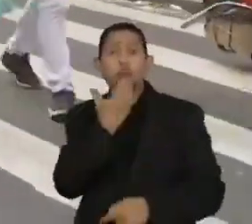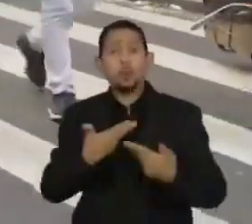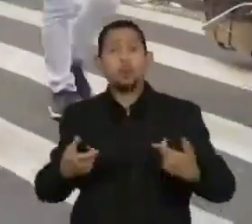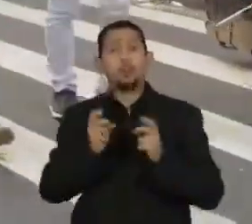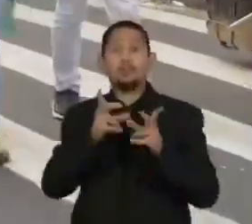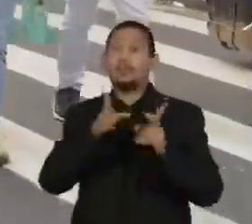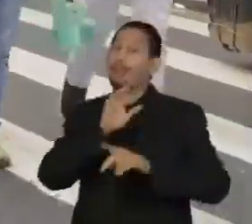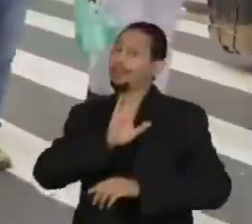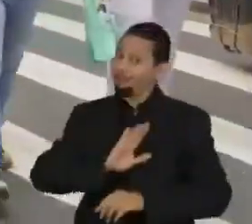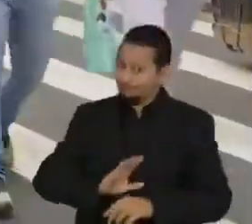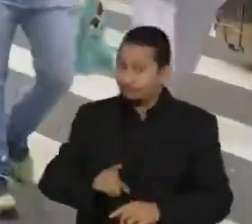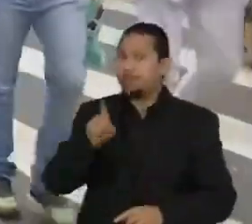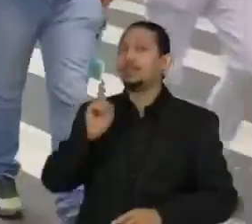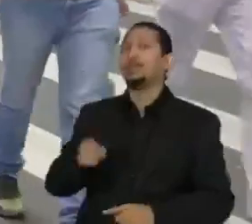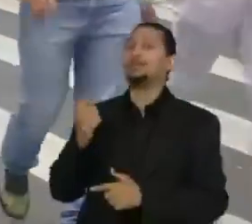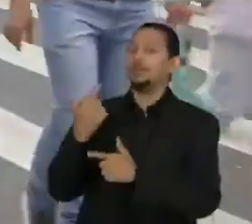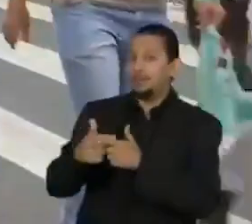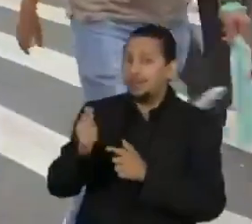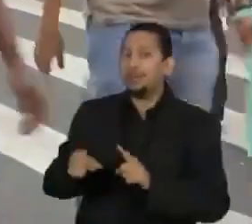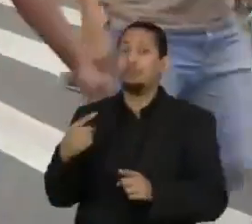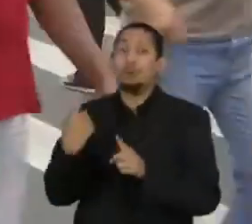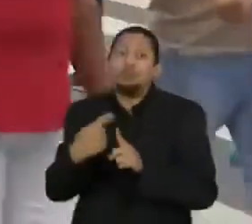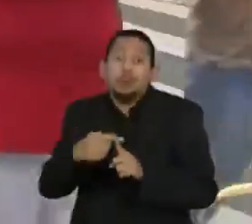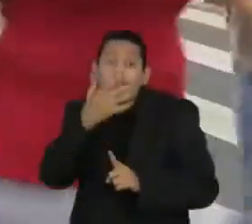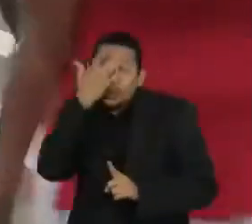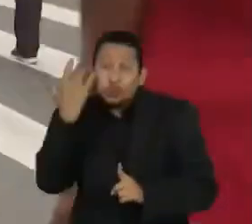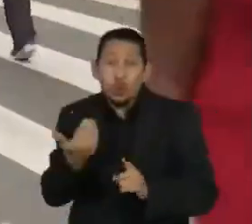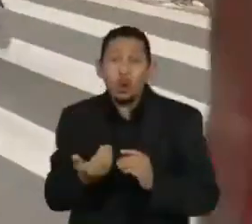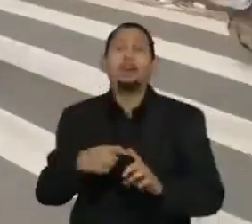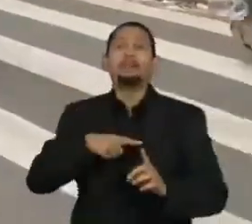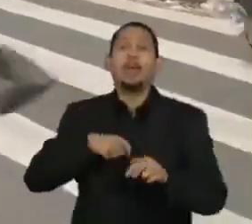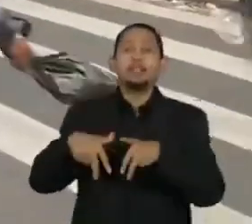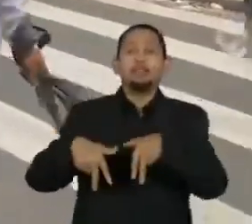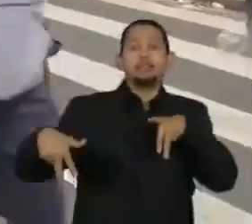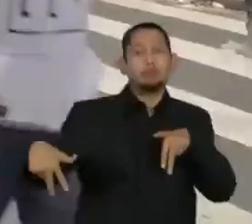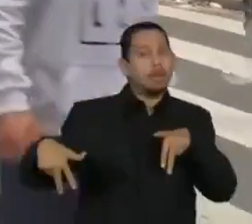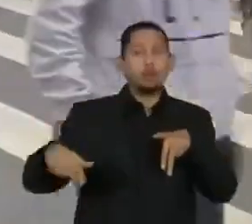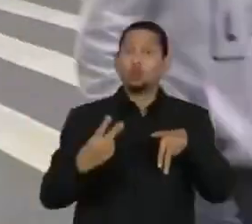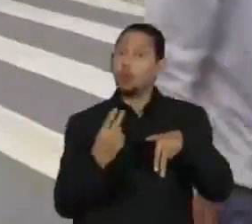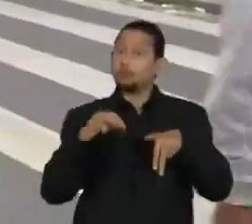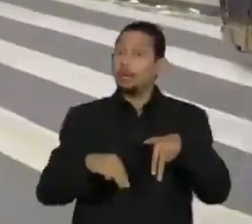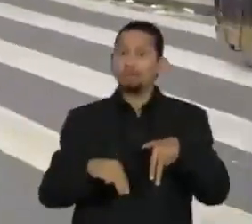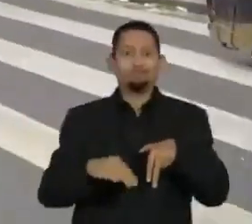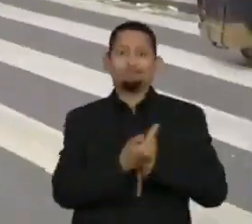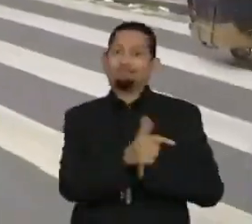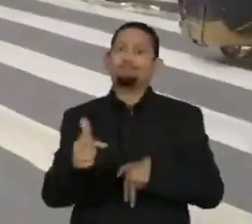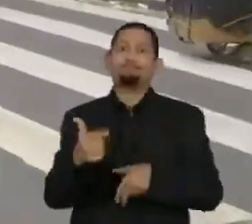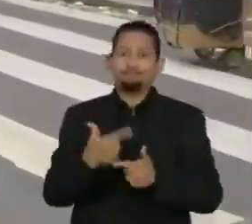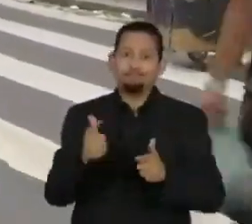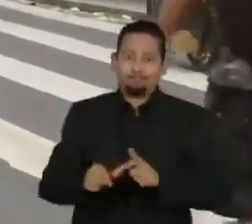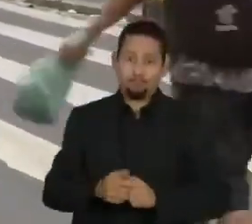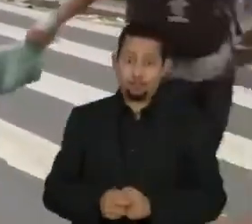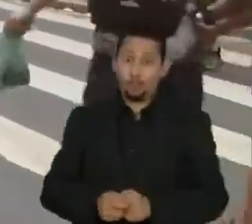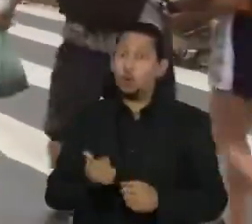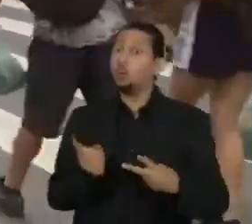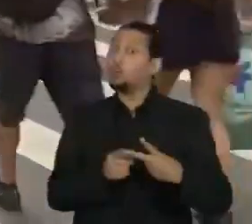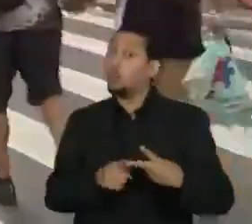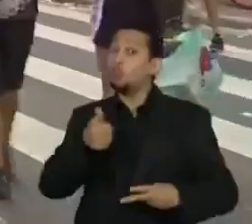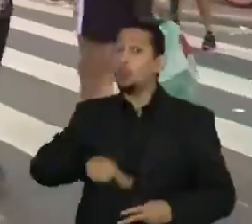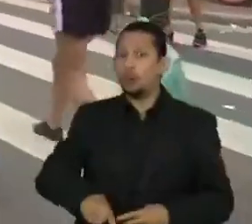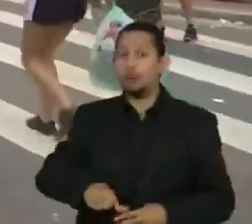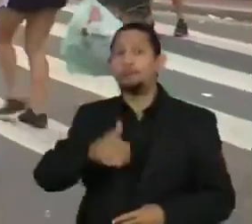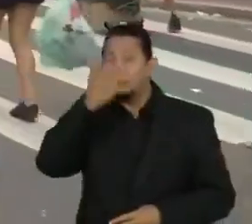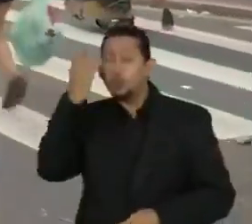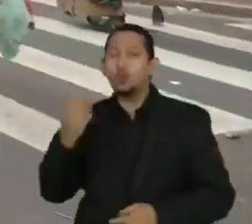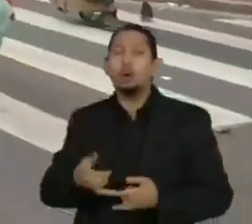que inviabiliza aquele protocolo de distanciamento de cerca de 2 metros. E para piorar, tem muita gente